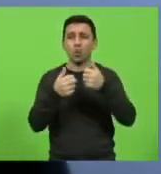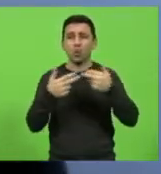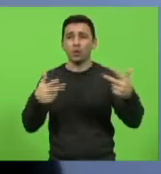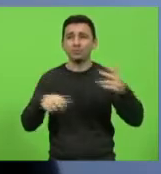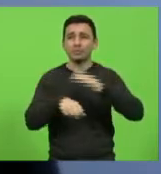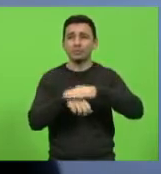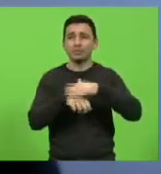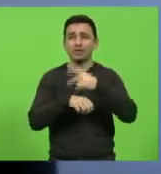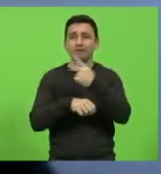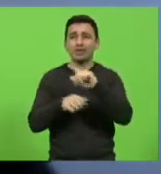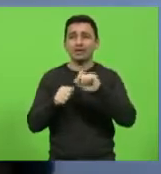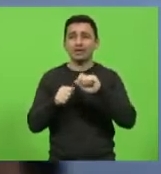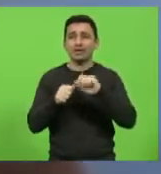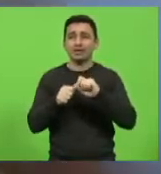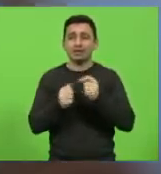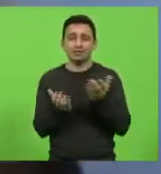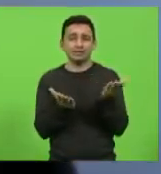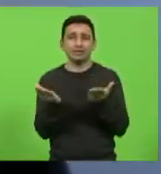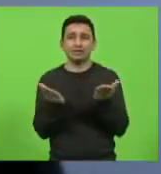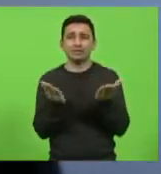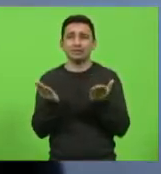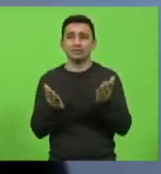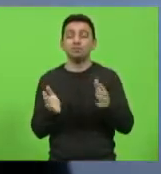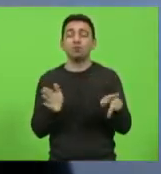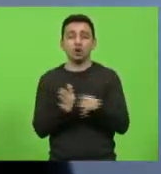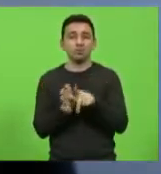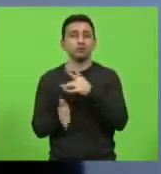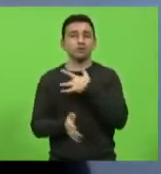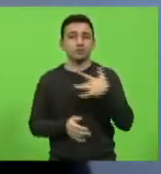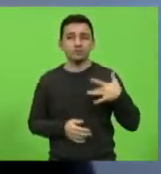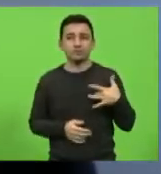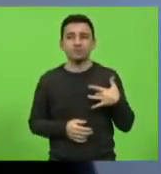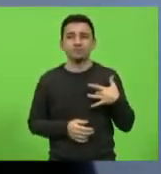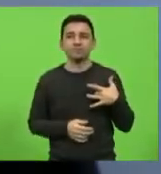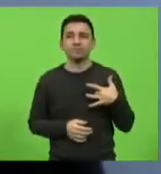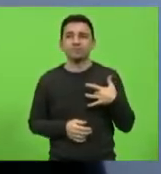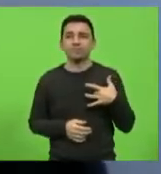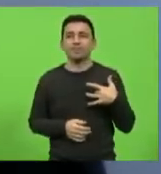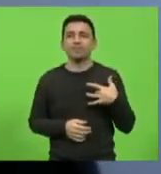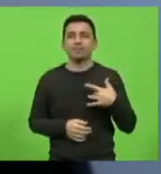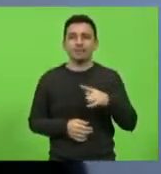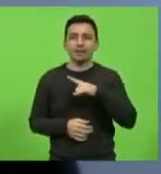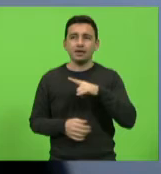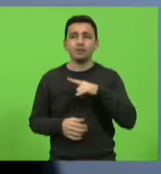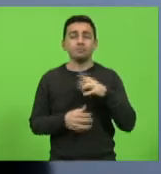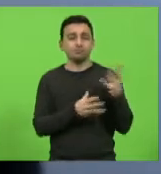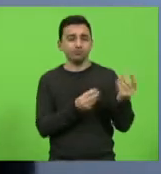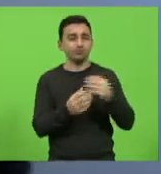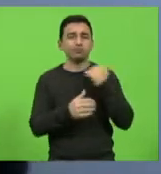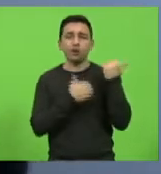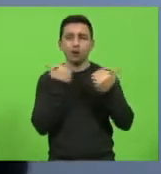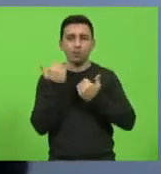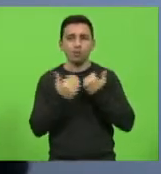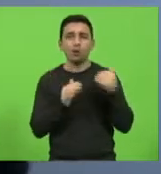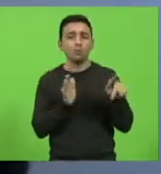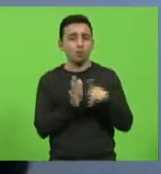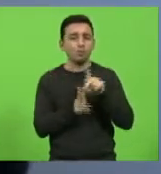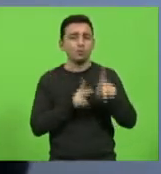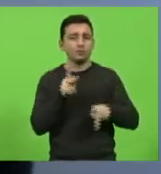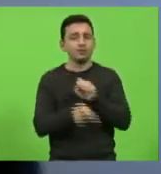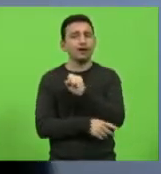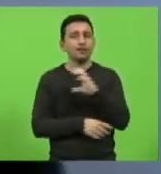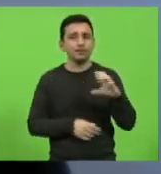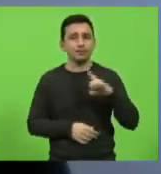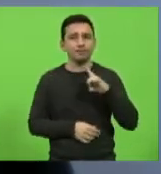com licitações na saúde, gerando diretamente mortes do povo catarinense.